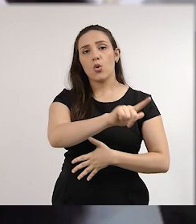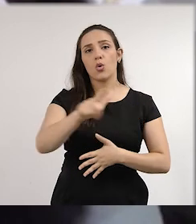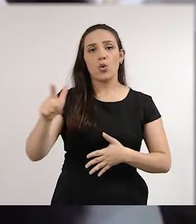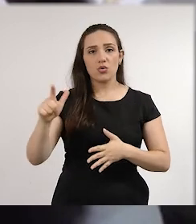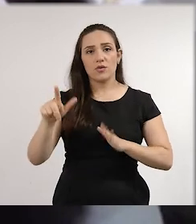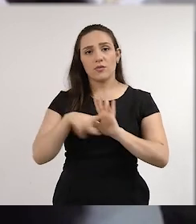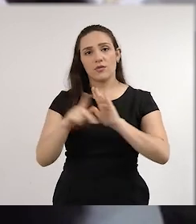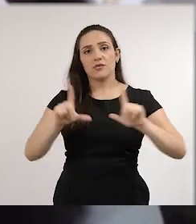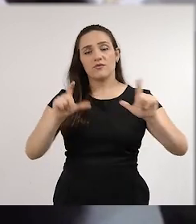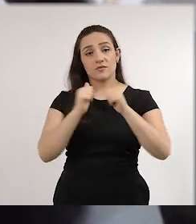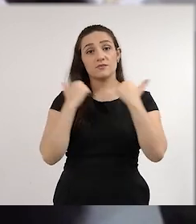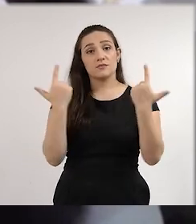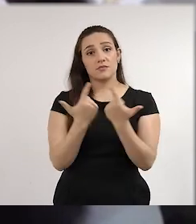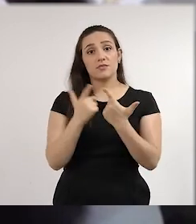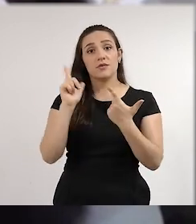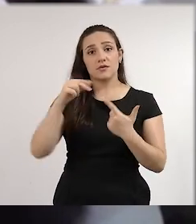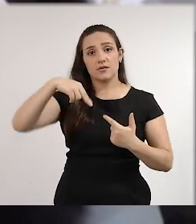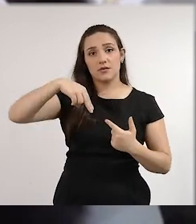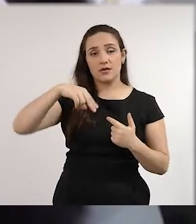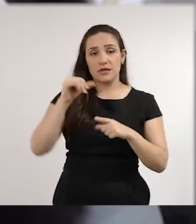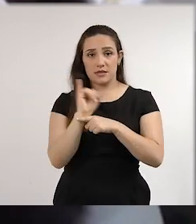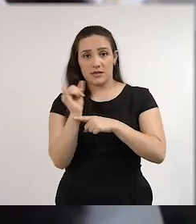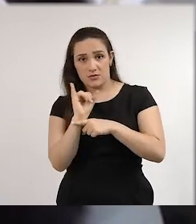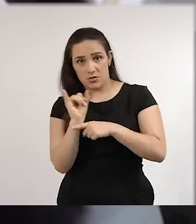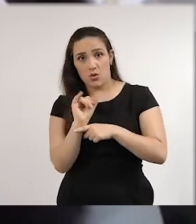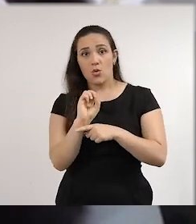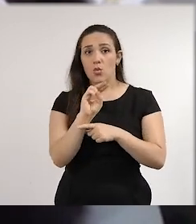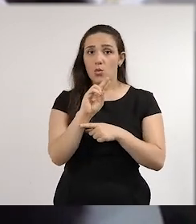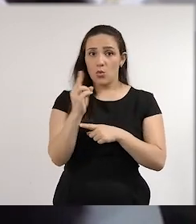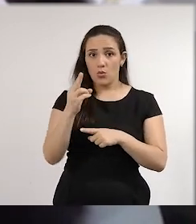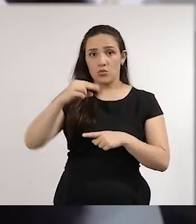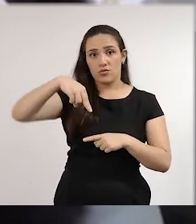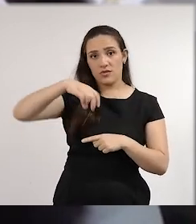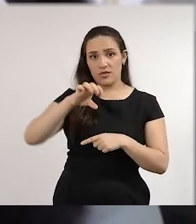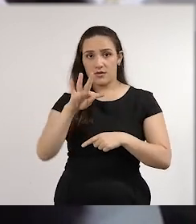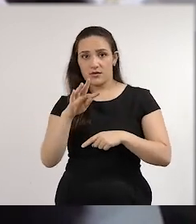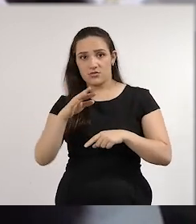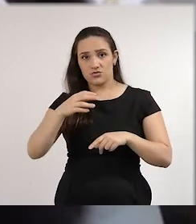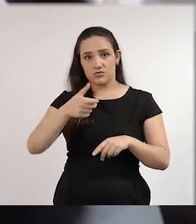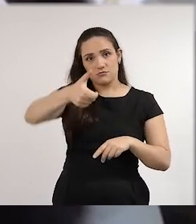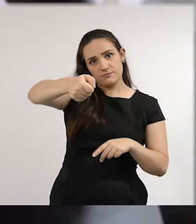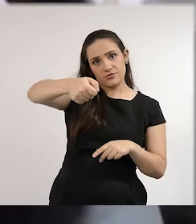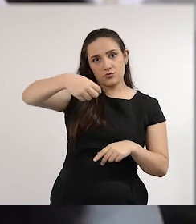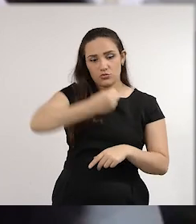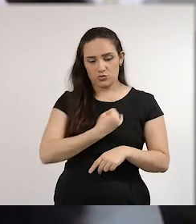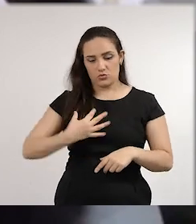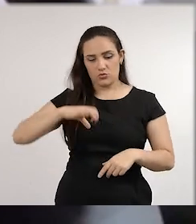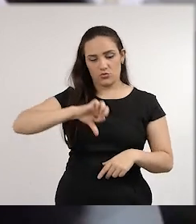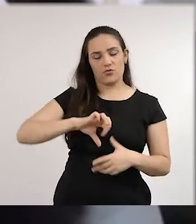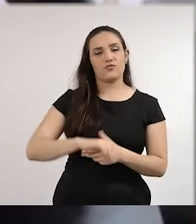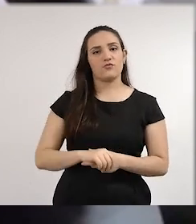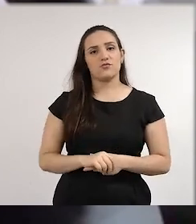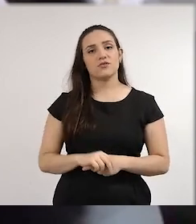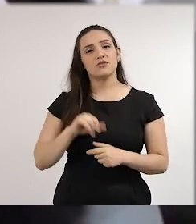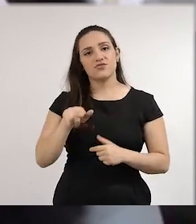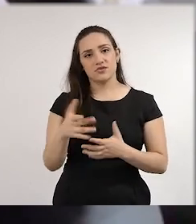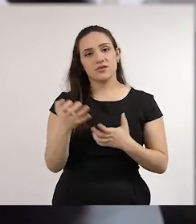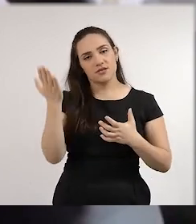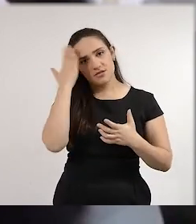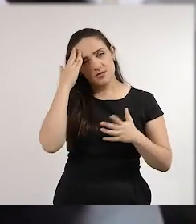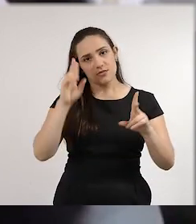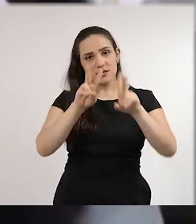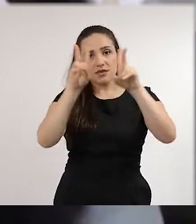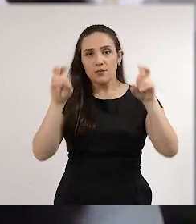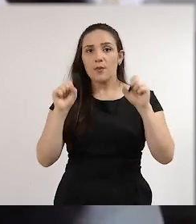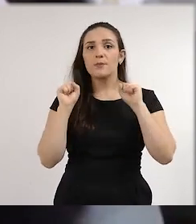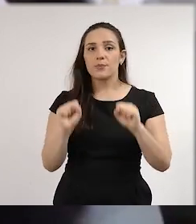TV Assembleia no canal oficial do YouTube ou pelo canal 9 da NET. Sobre esse e outros temas, também